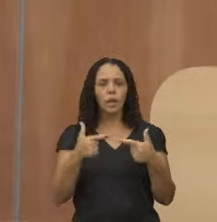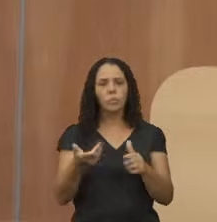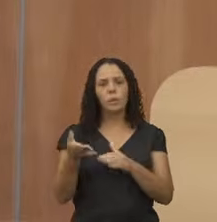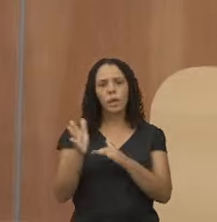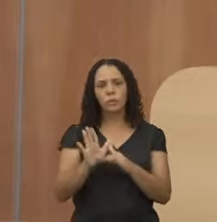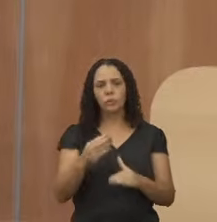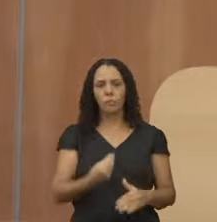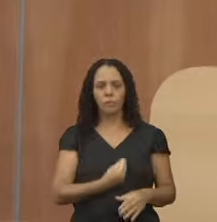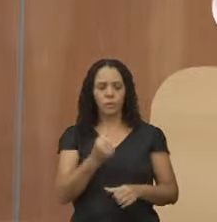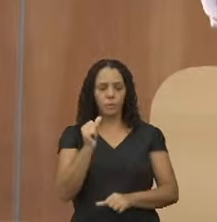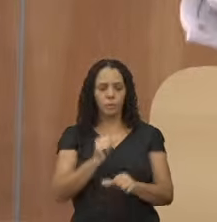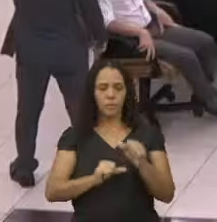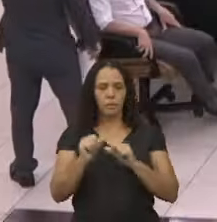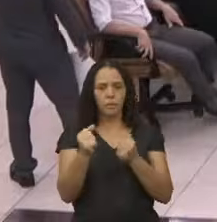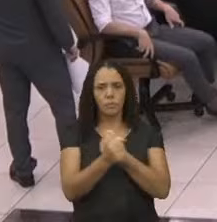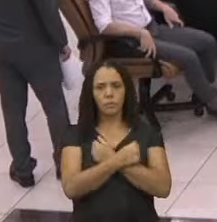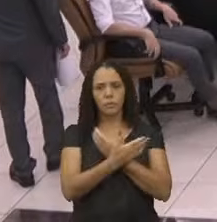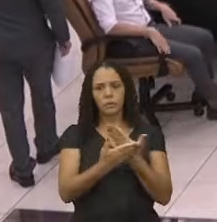estamos juntos.